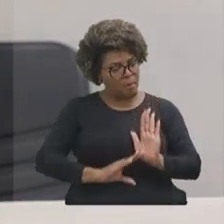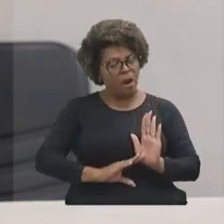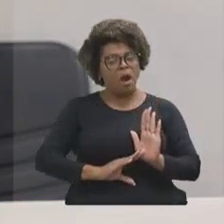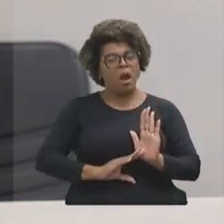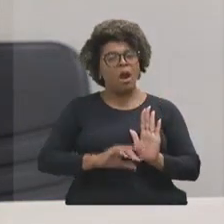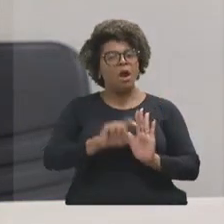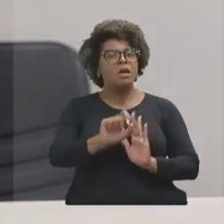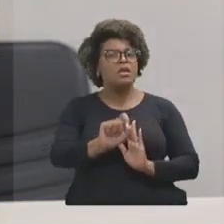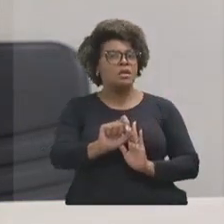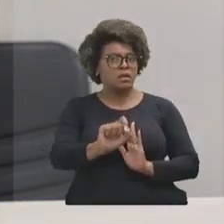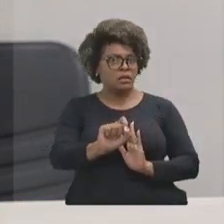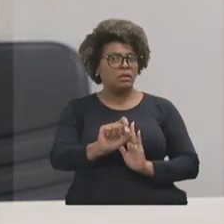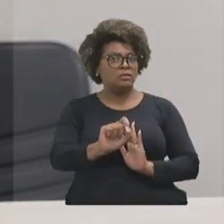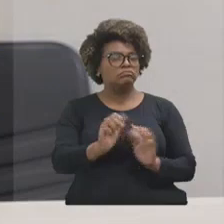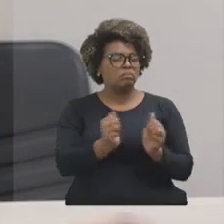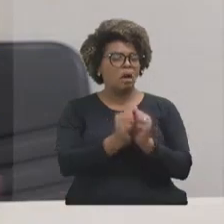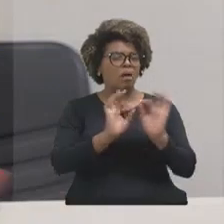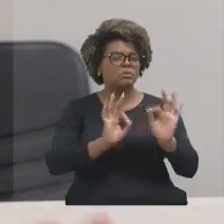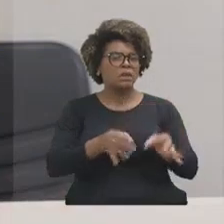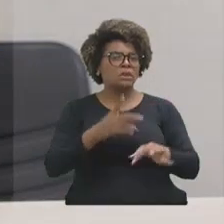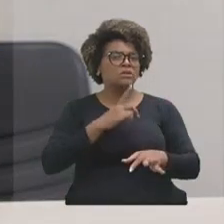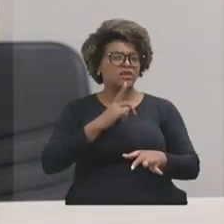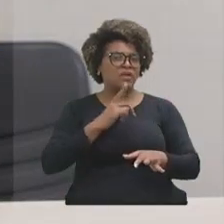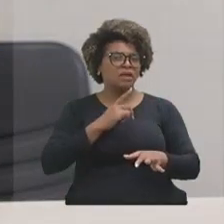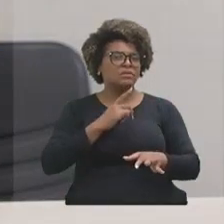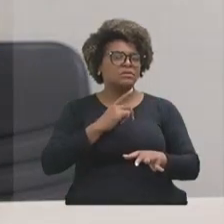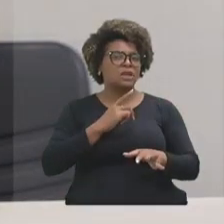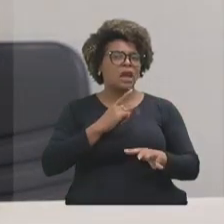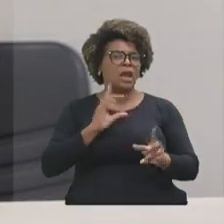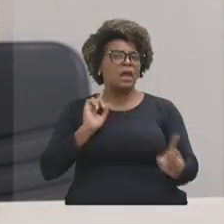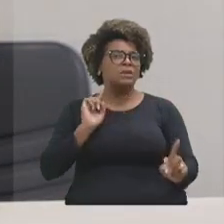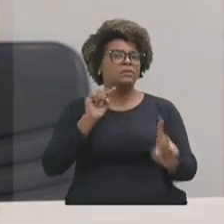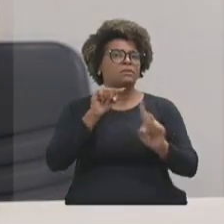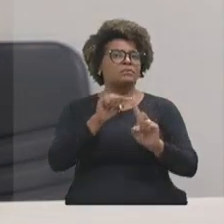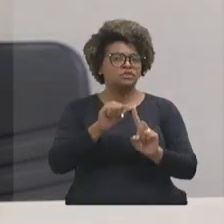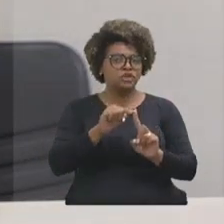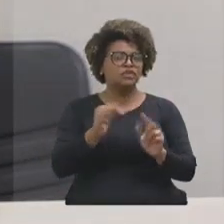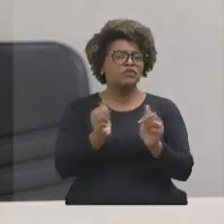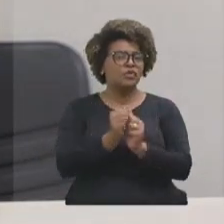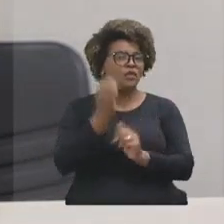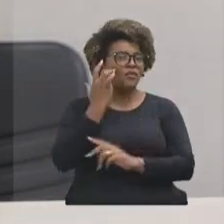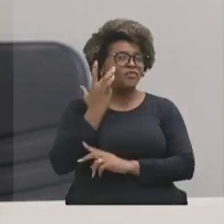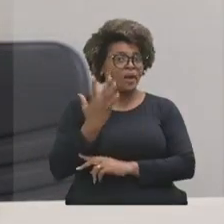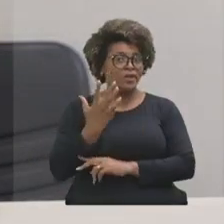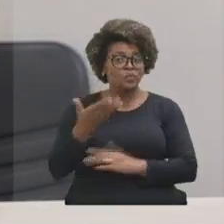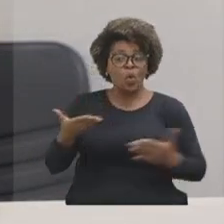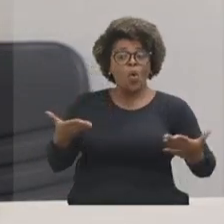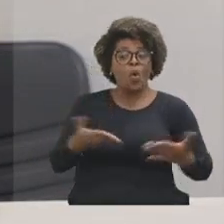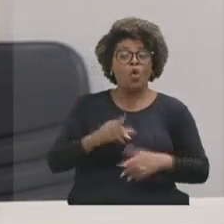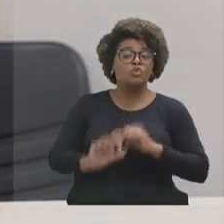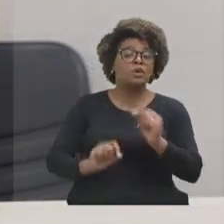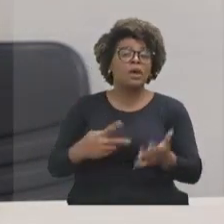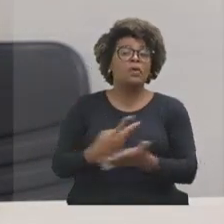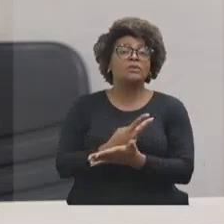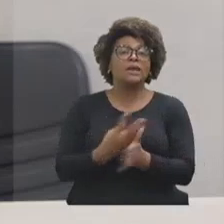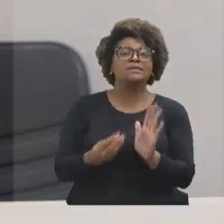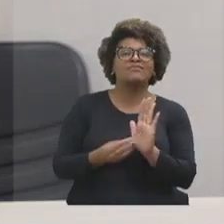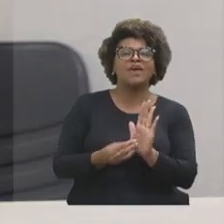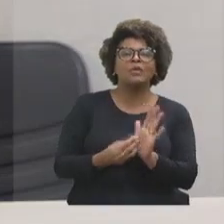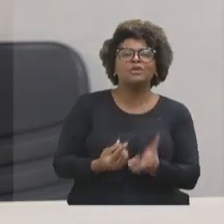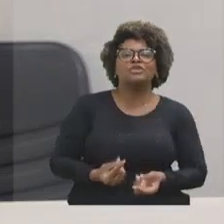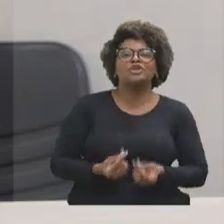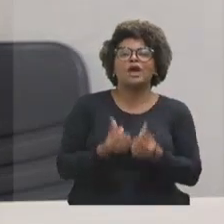vai bater o parâmetro com muita facilidade porque hoje é falta de recurso é falta de Diagnóstico precoce e